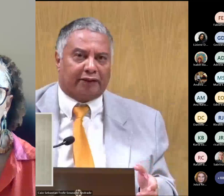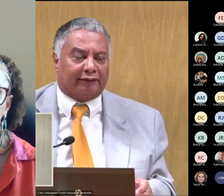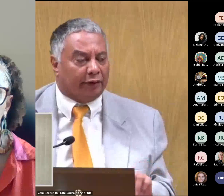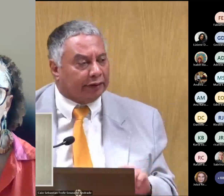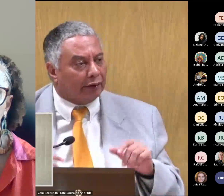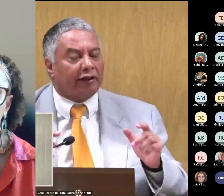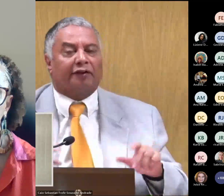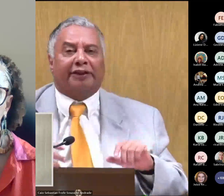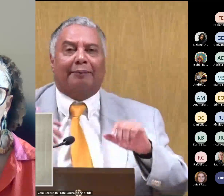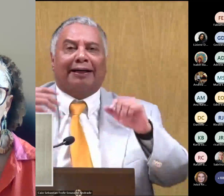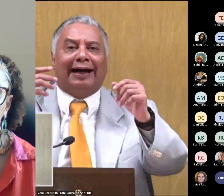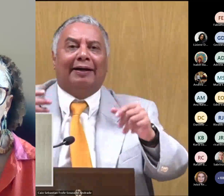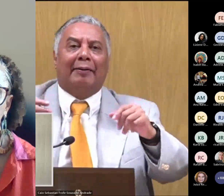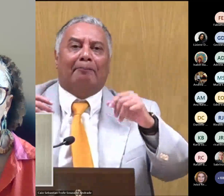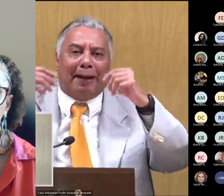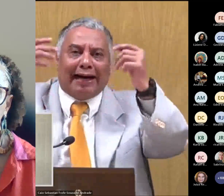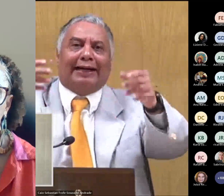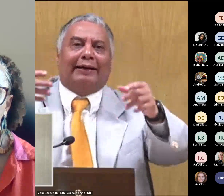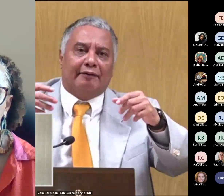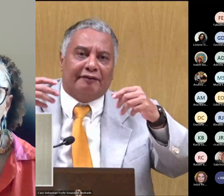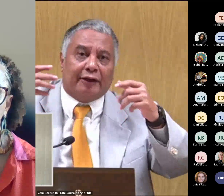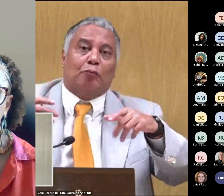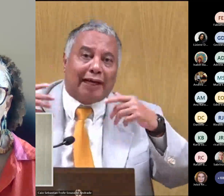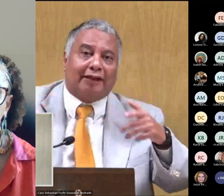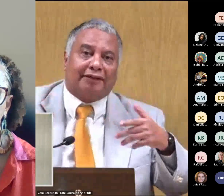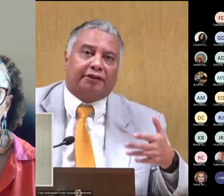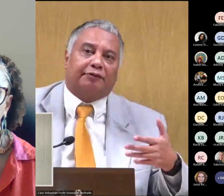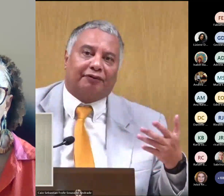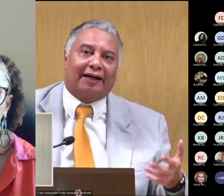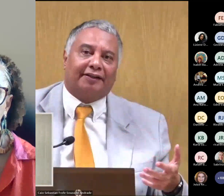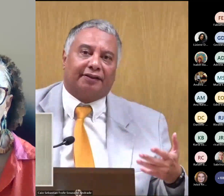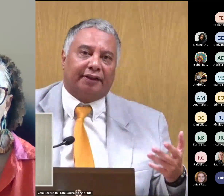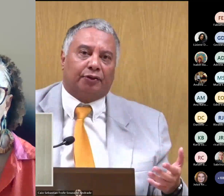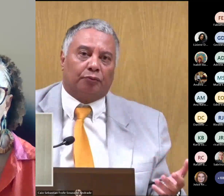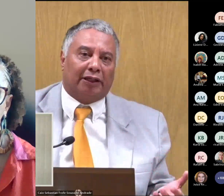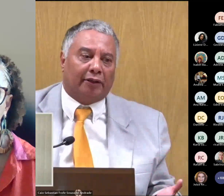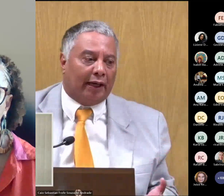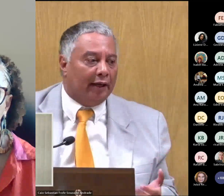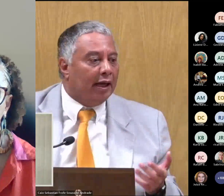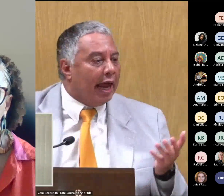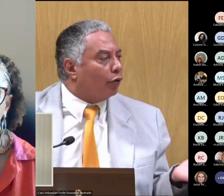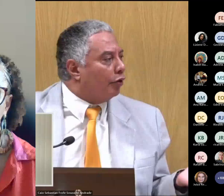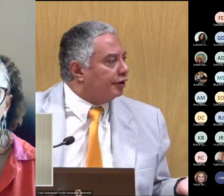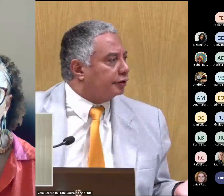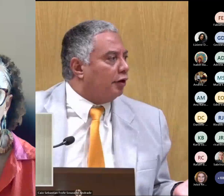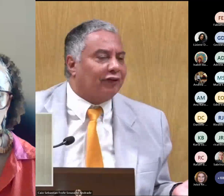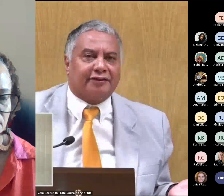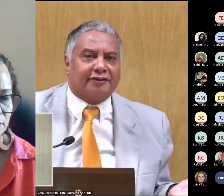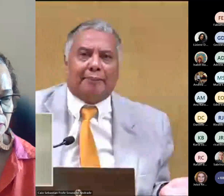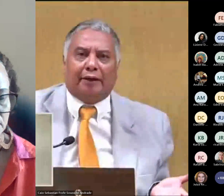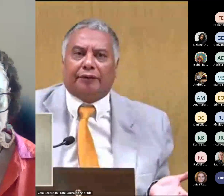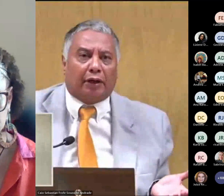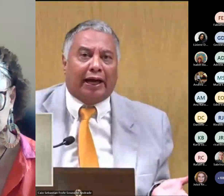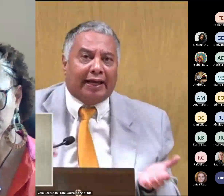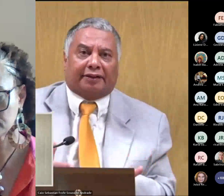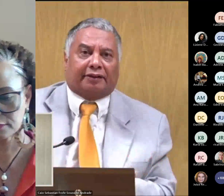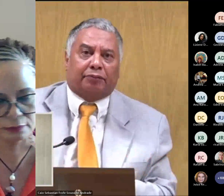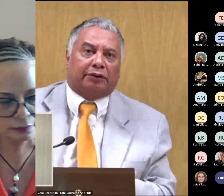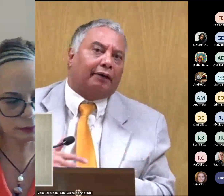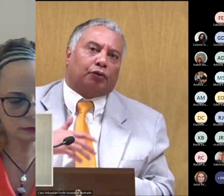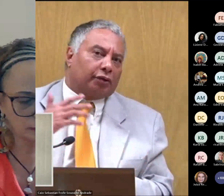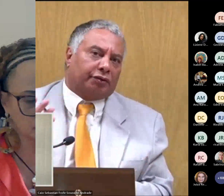pela escravidão e agora nós vamos trabalhar para ver como é que a gente faz isso melhorar é o convites que eu faço também a